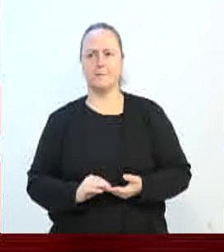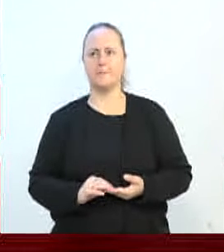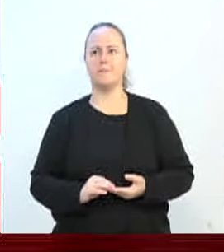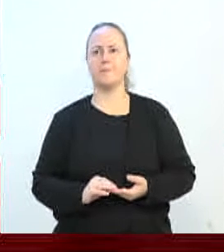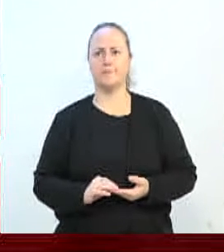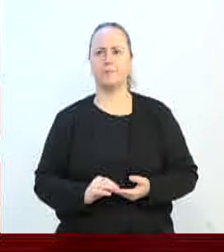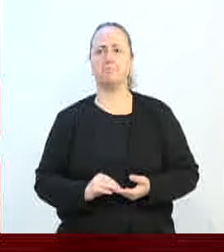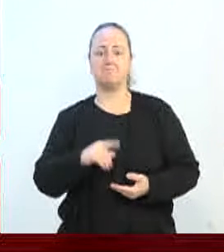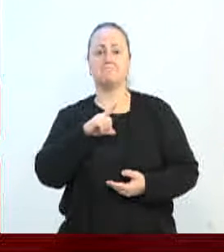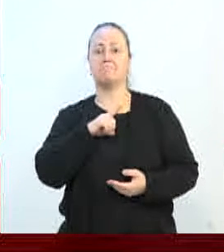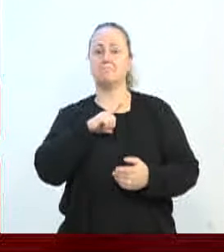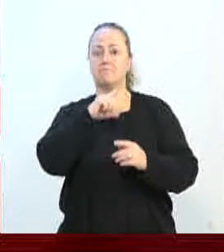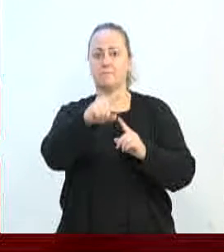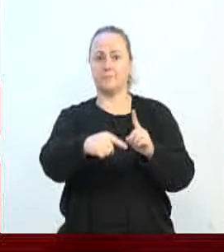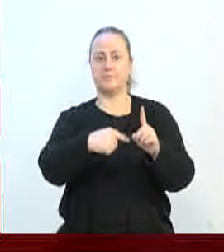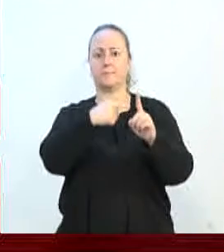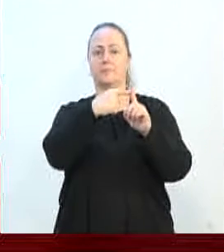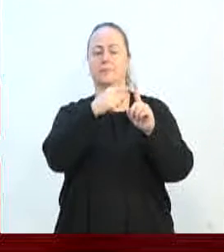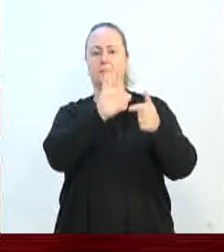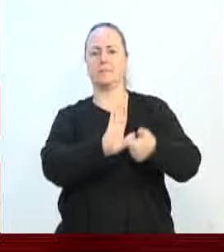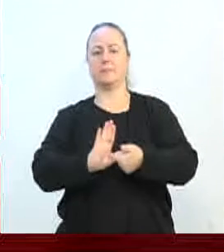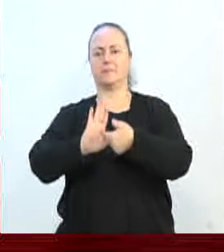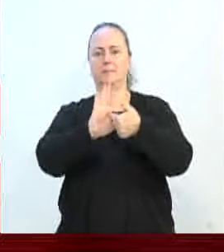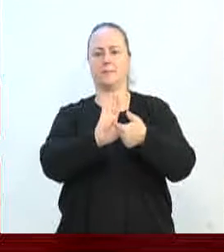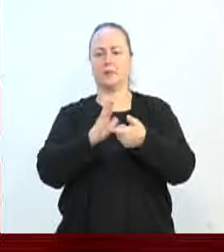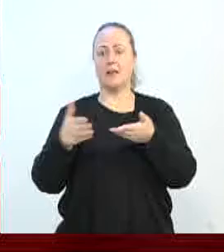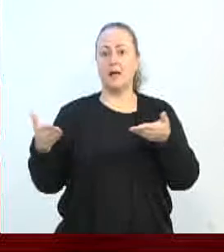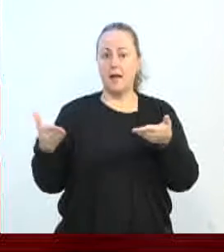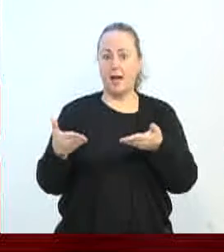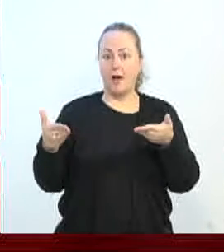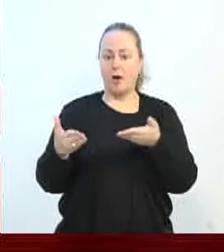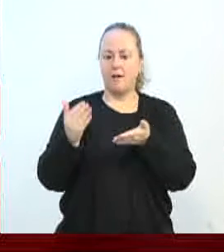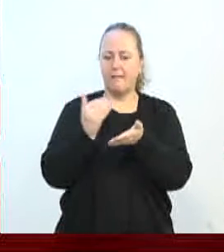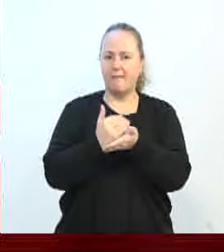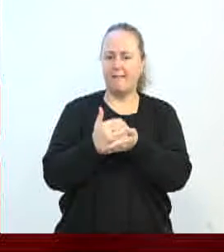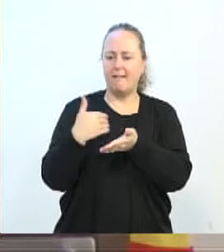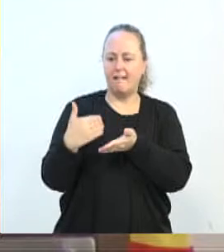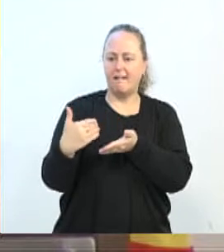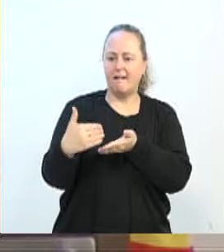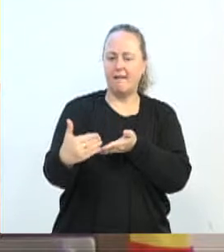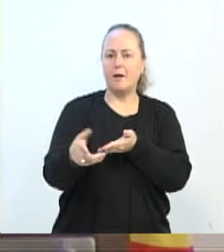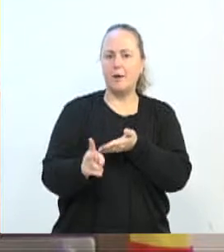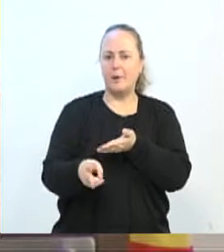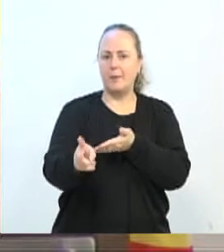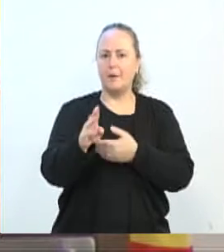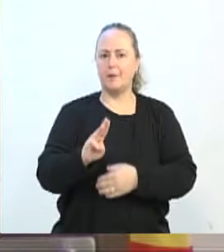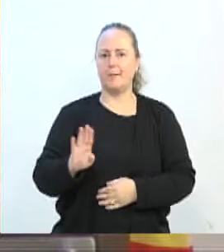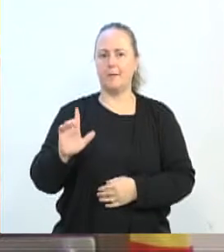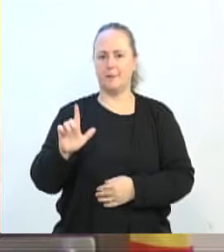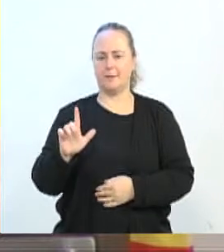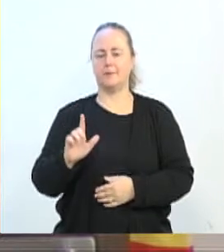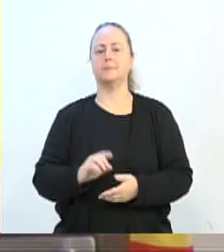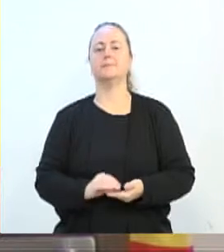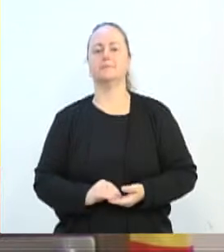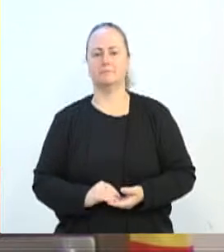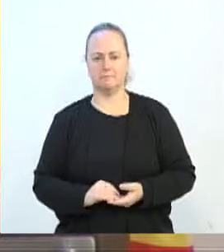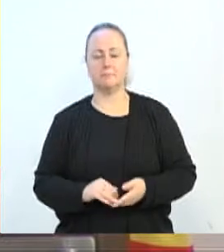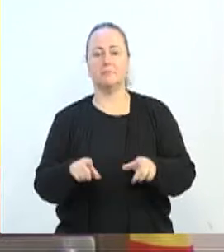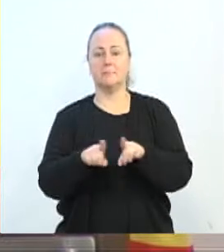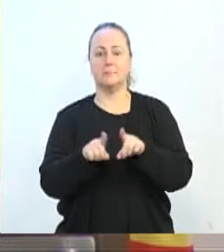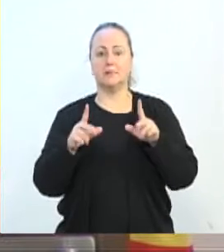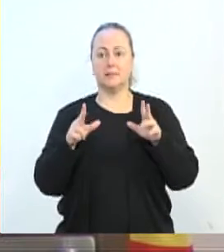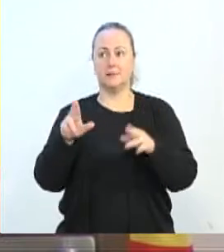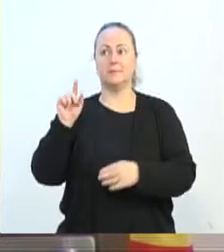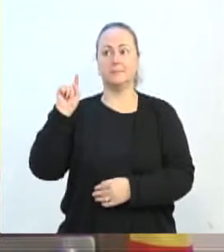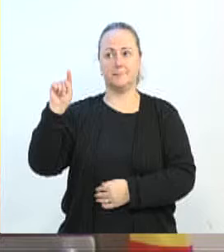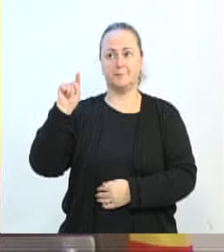heranças positivas que ainda temos para destacar que agora ainda estão ocorrendo aqui no nosso município e outras obras como essa Vereador Marcos da roça